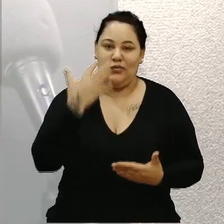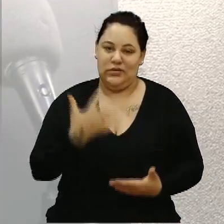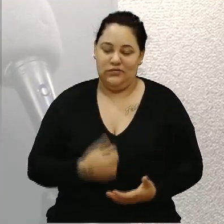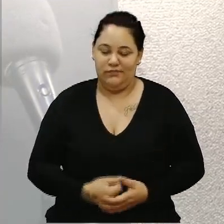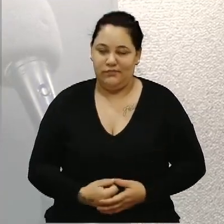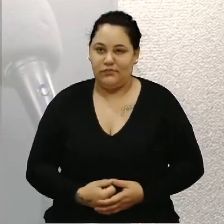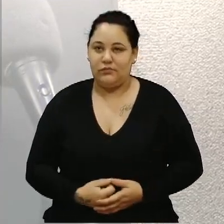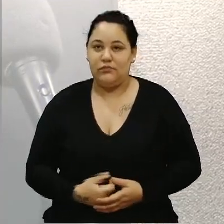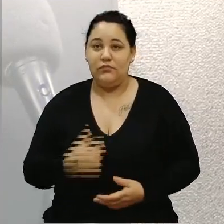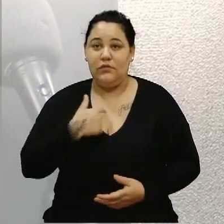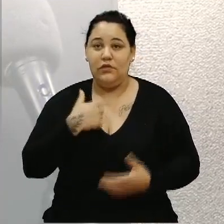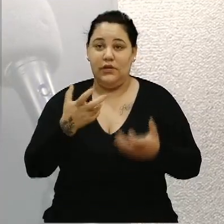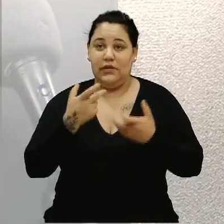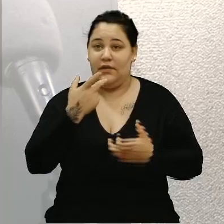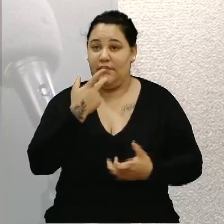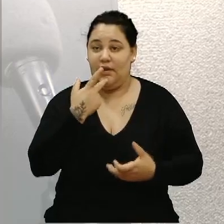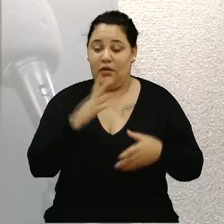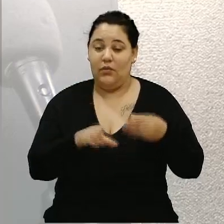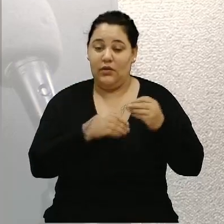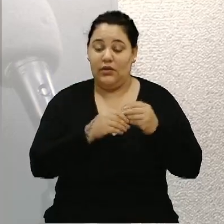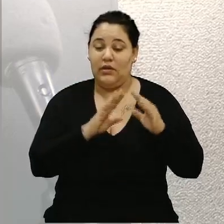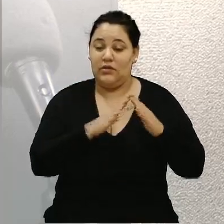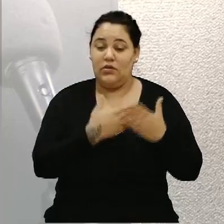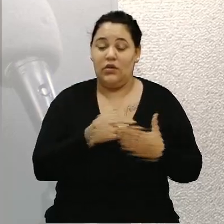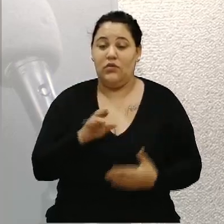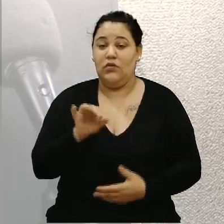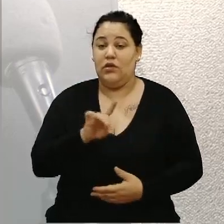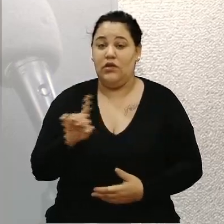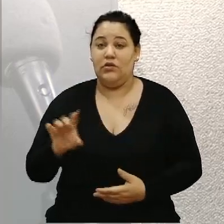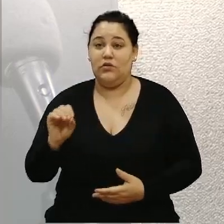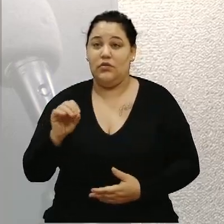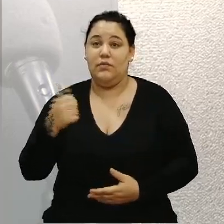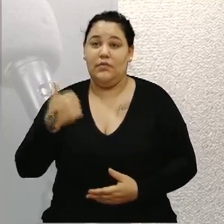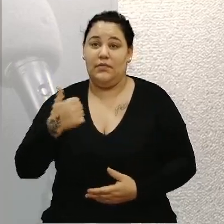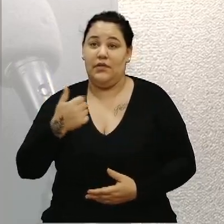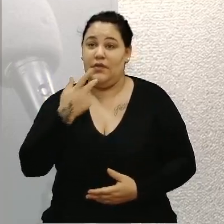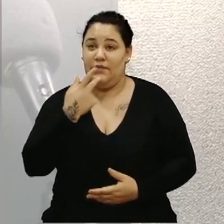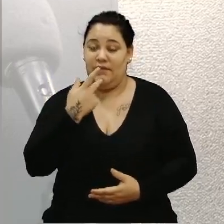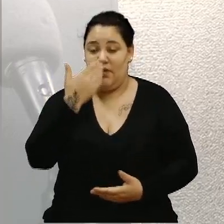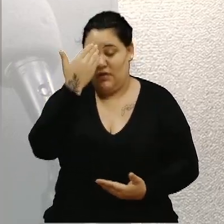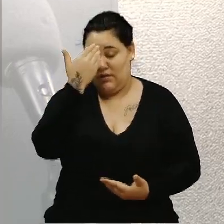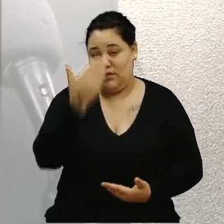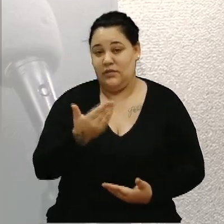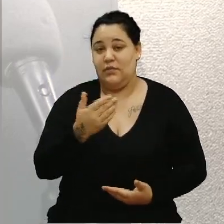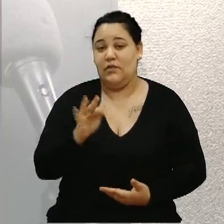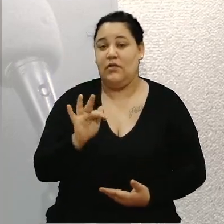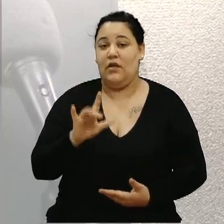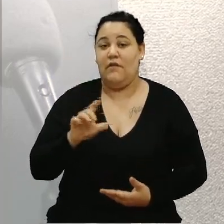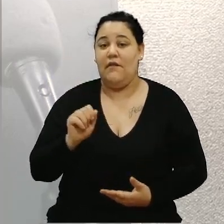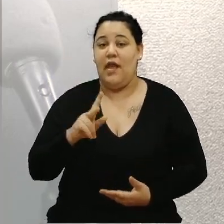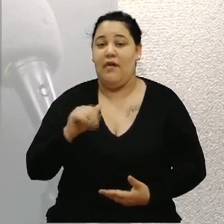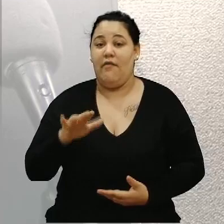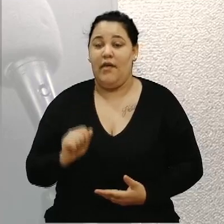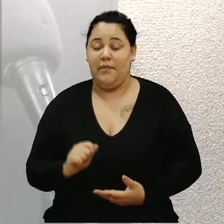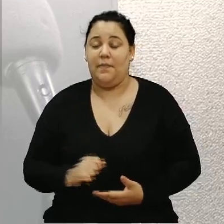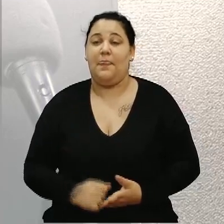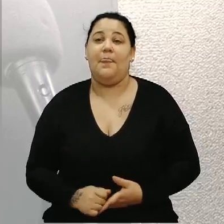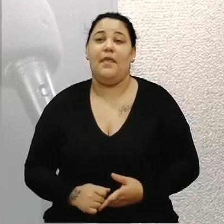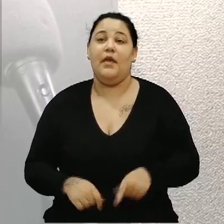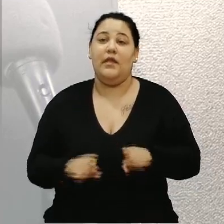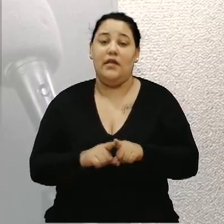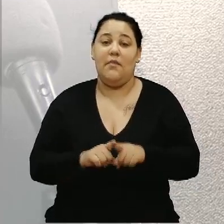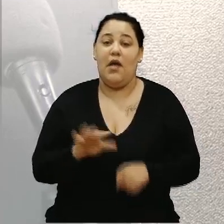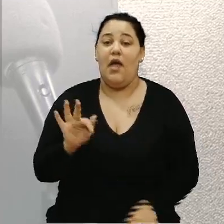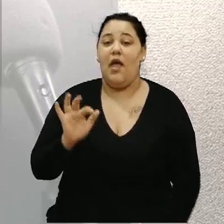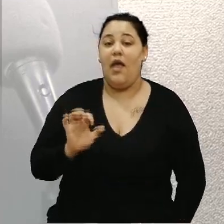respeito da Escola do Desvio Risso. Primeiro aqui, eu preciso fazer um agradecimento à Flávia Vergani e também à